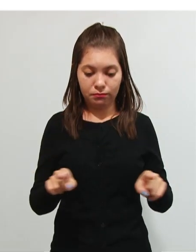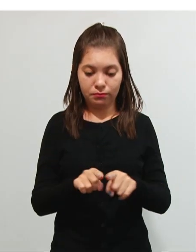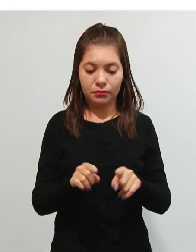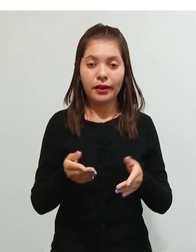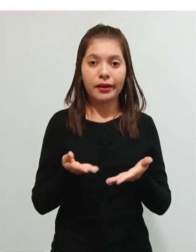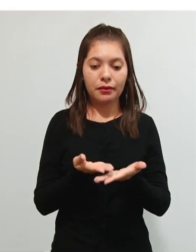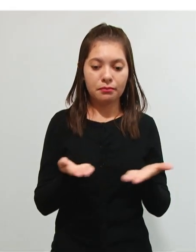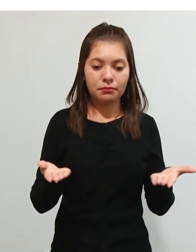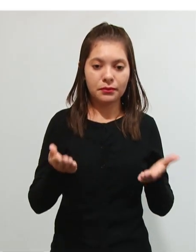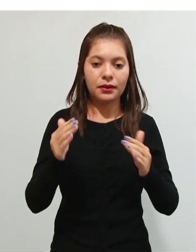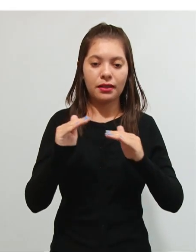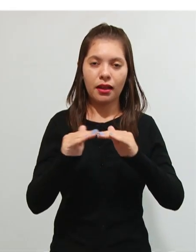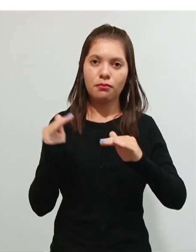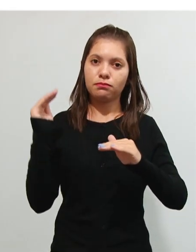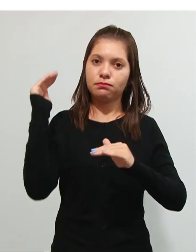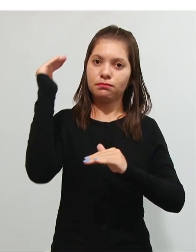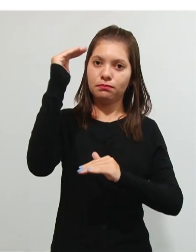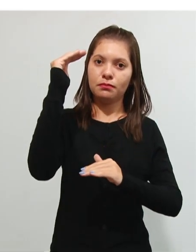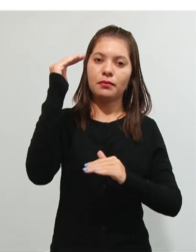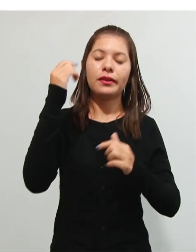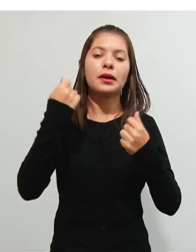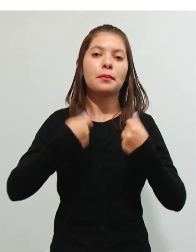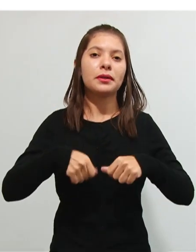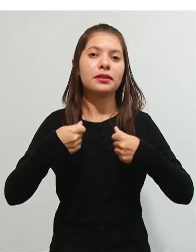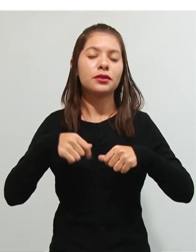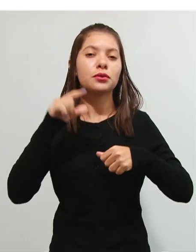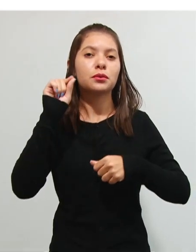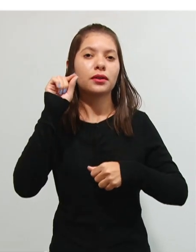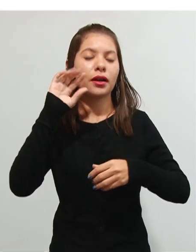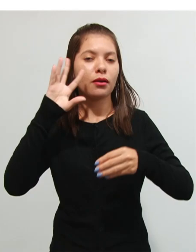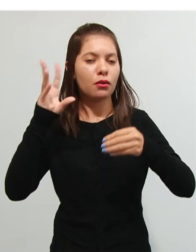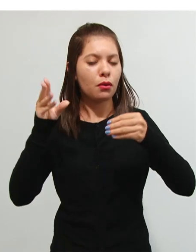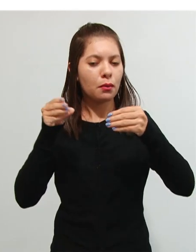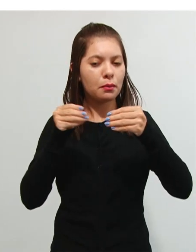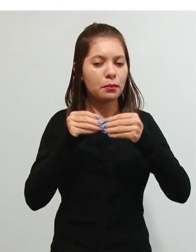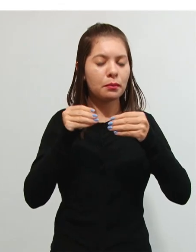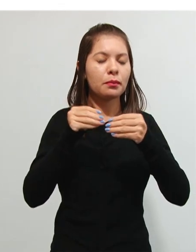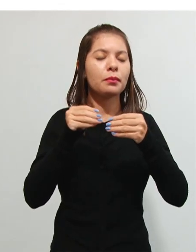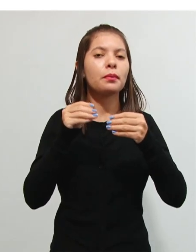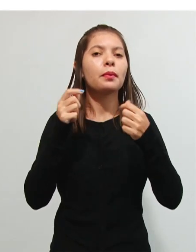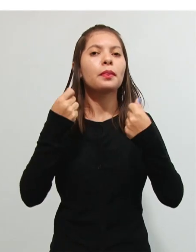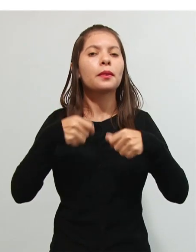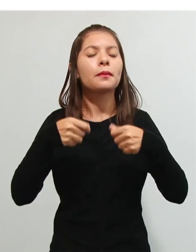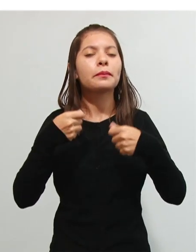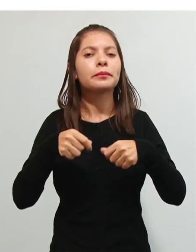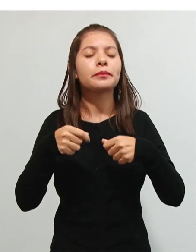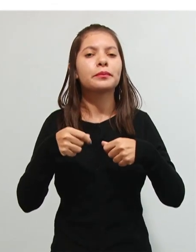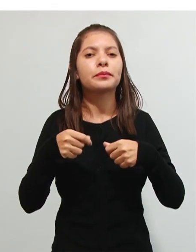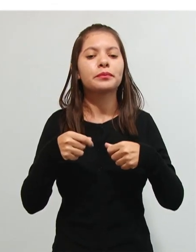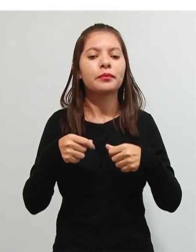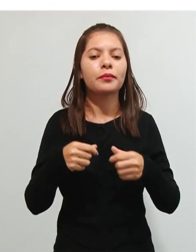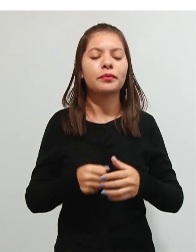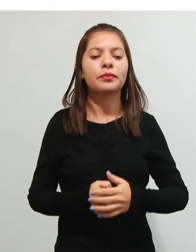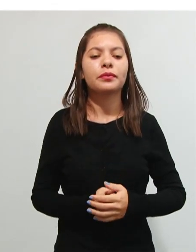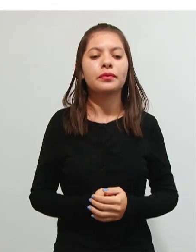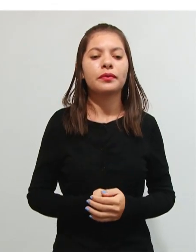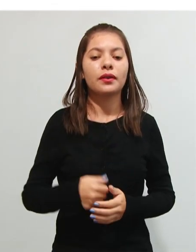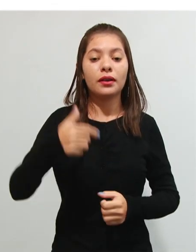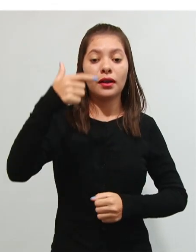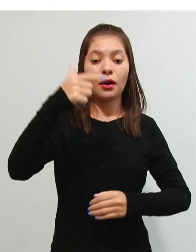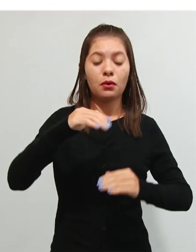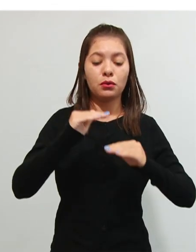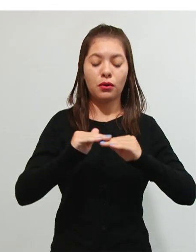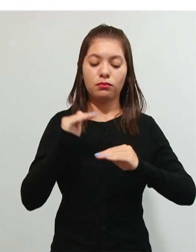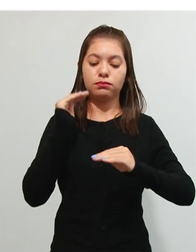uma necessidade de completar essa necessidade para que a outra escala